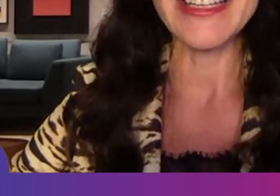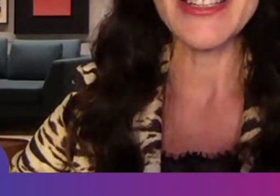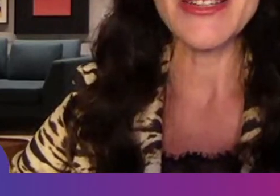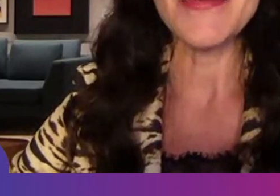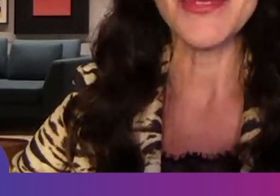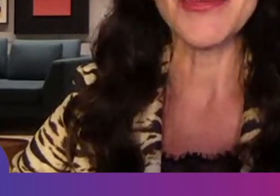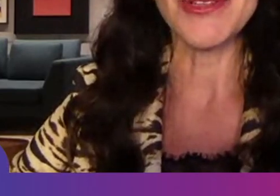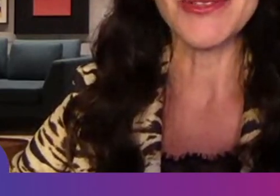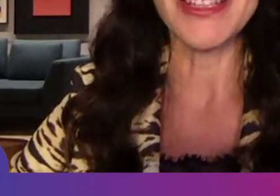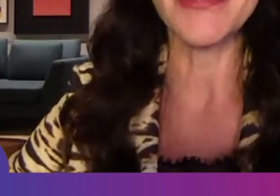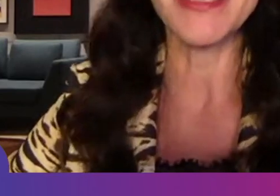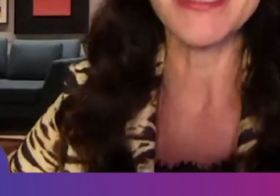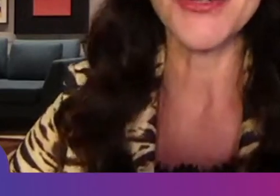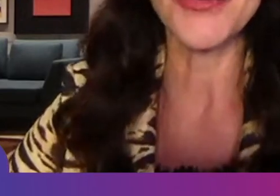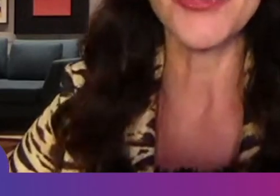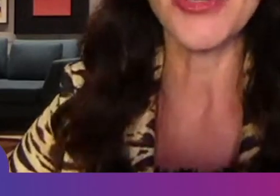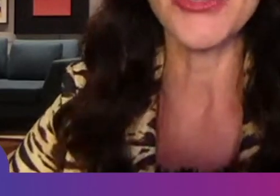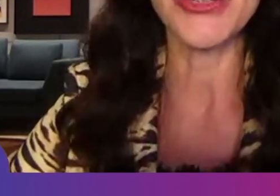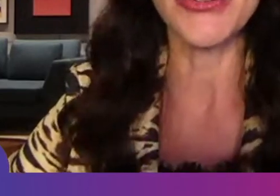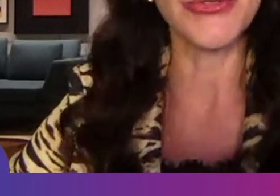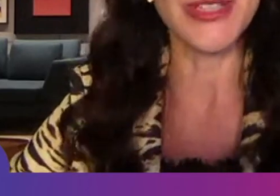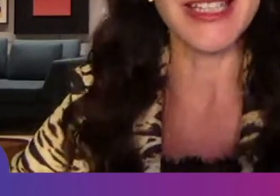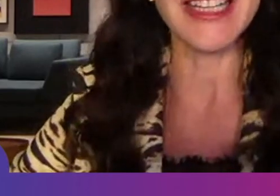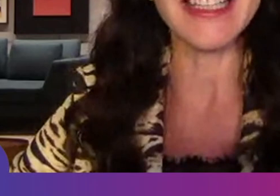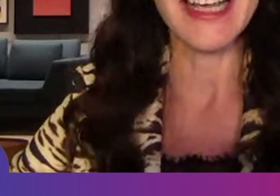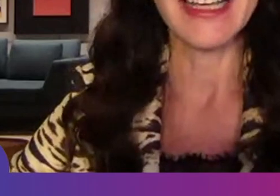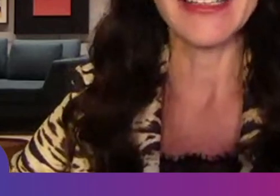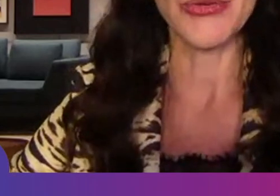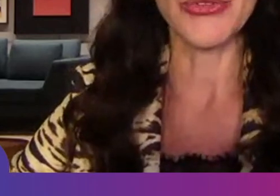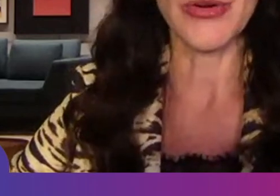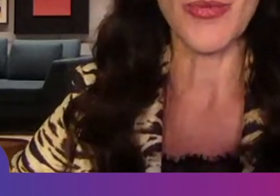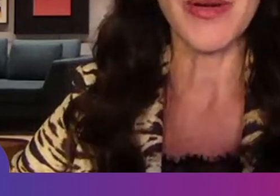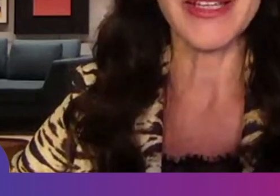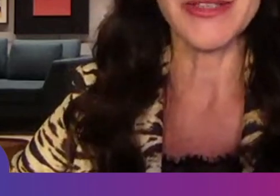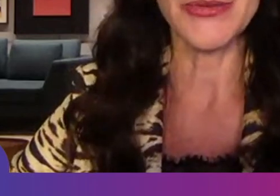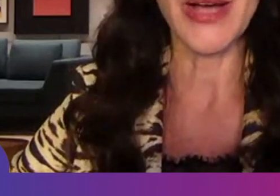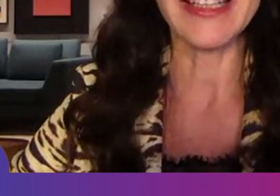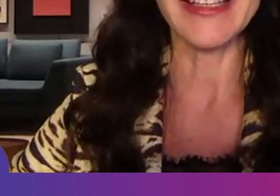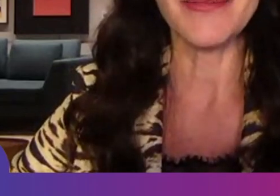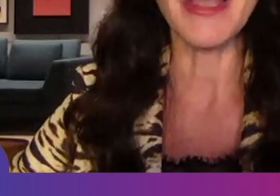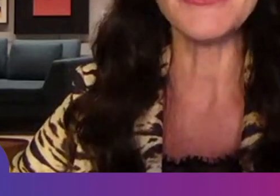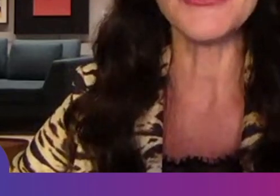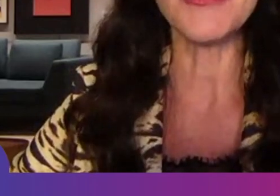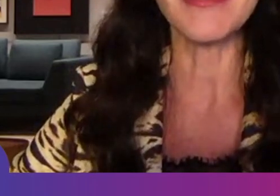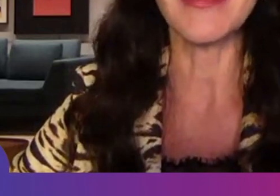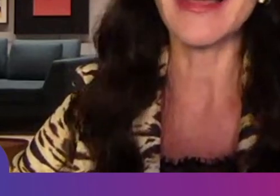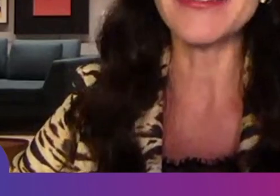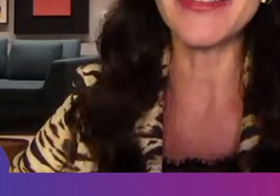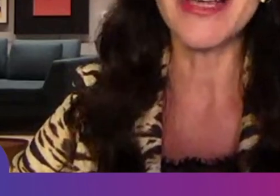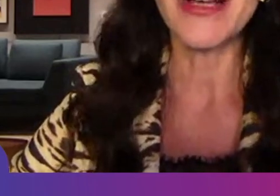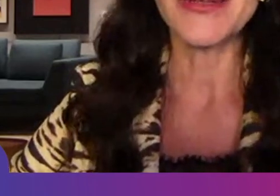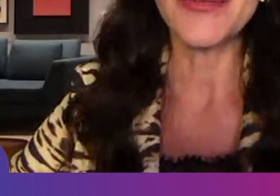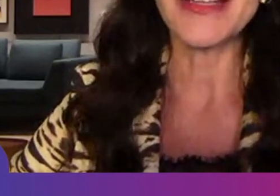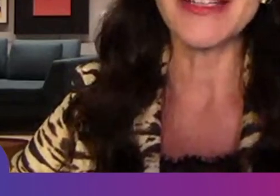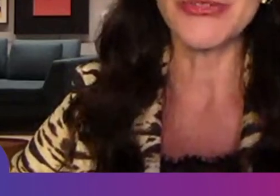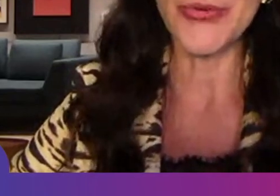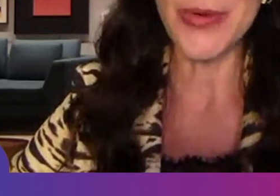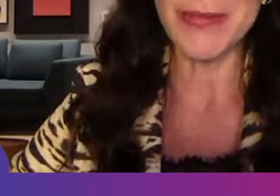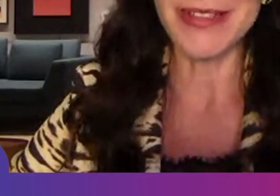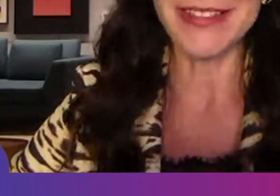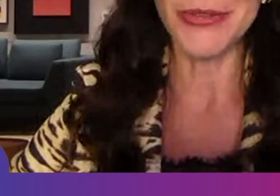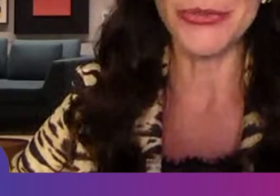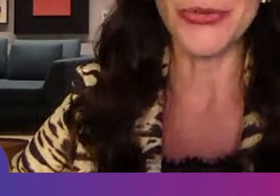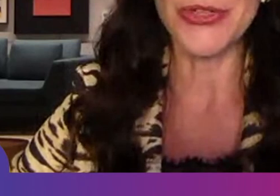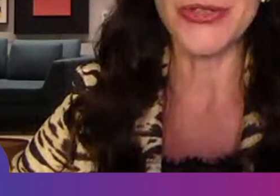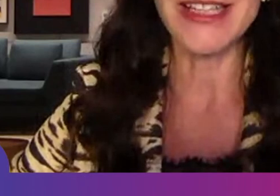Olá, gente. Muito boa noite, Brasil. Muito boa noite a todos vocês que estão nos acompanhando aqui em mais uma live do